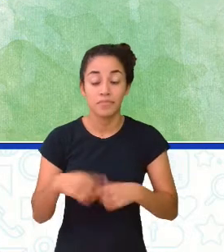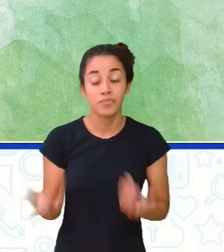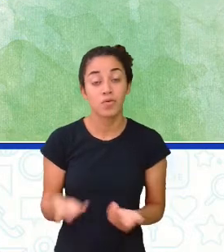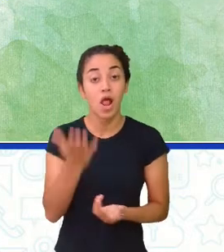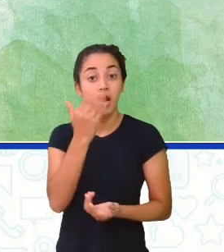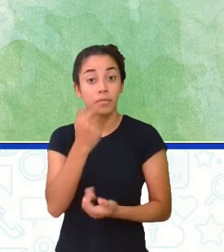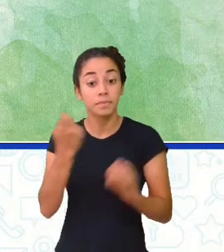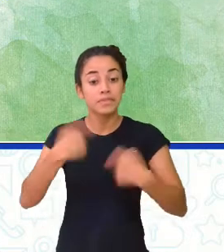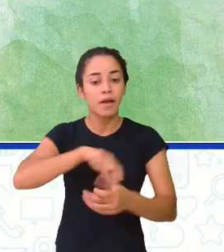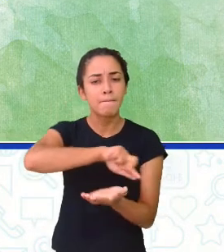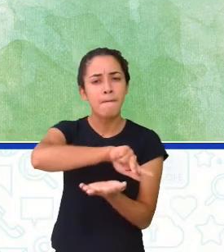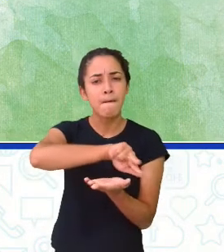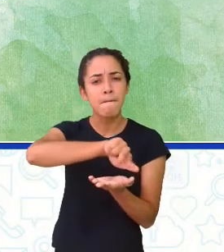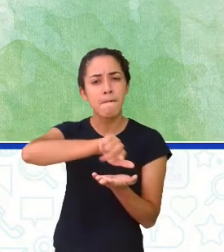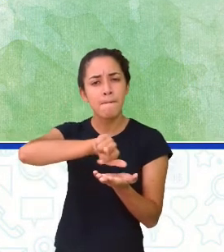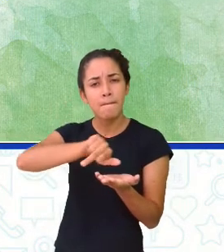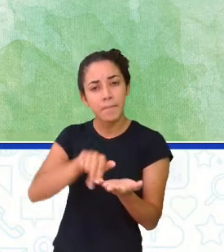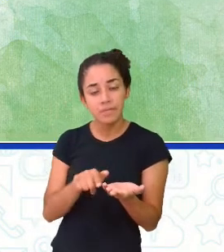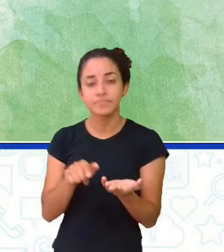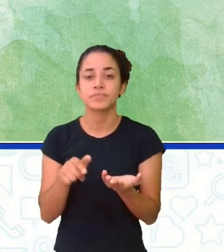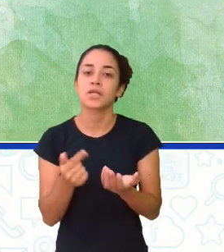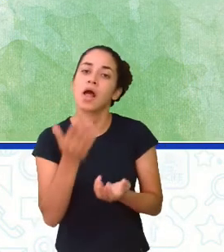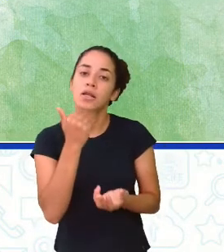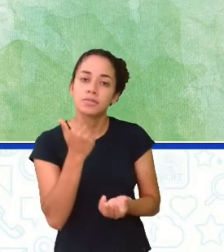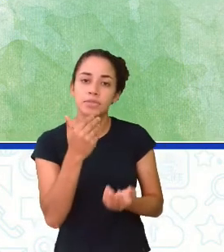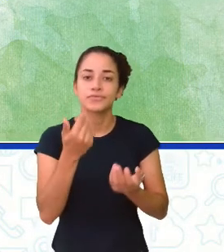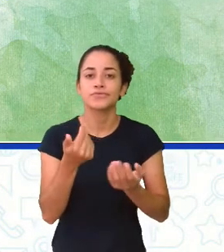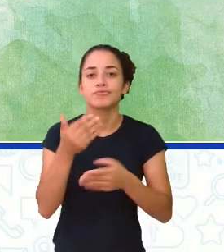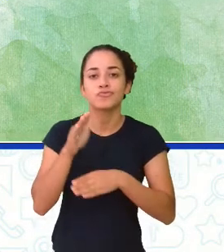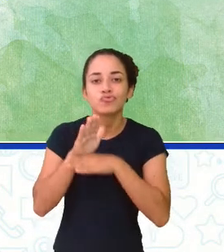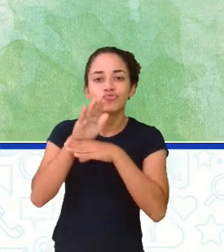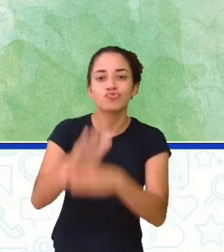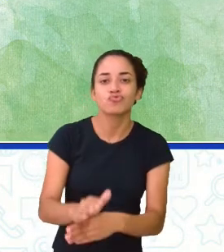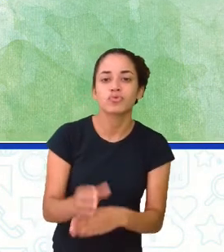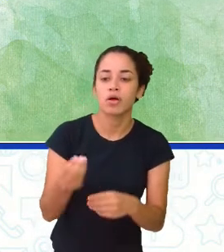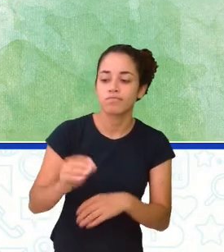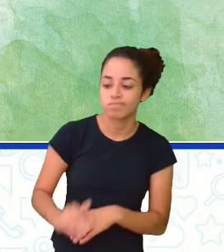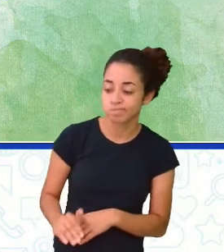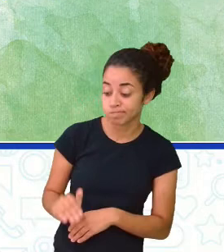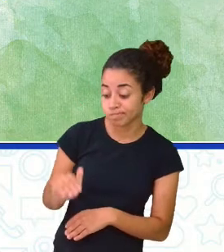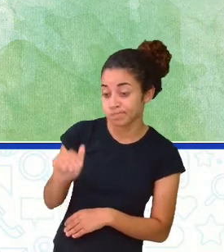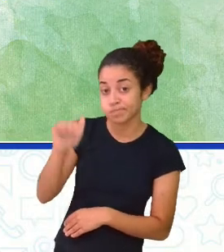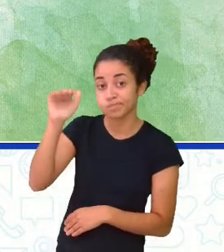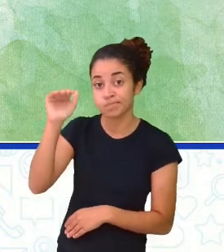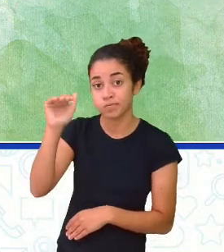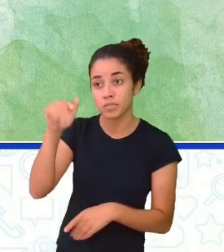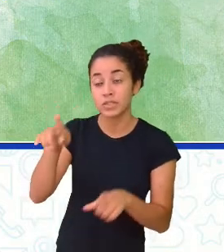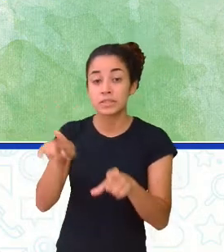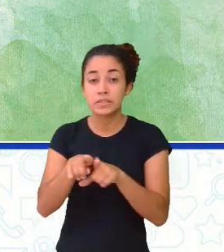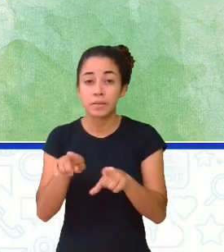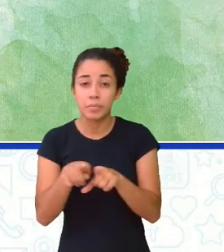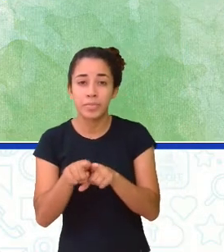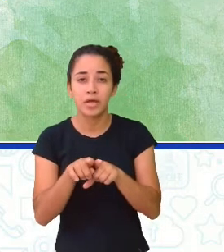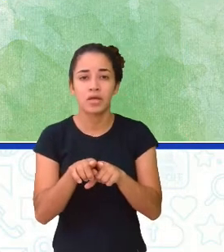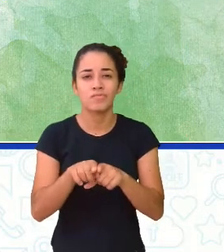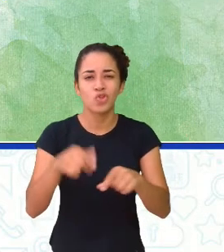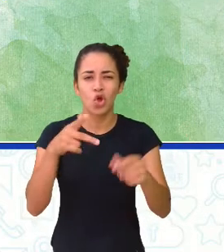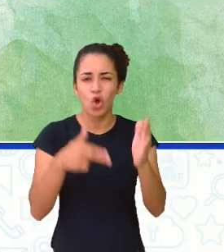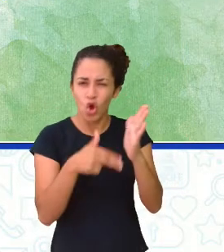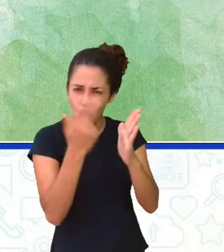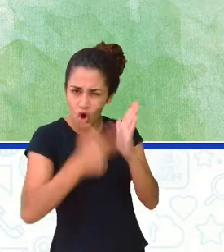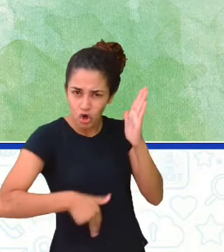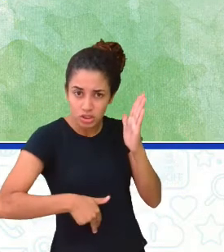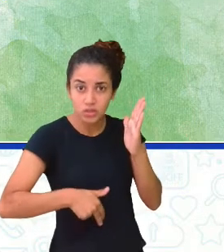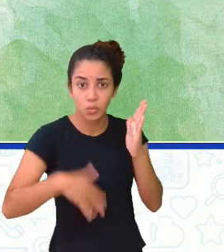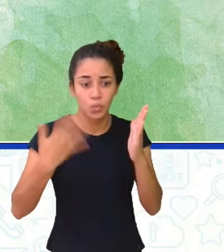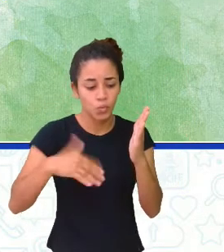estar variados. E esses alimentos também vão ajudar no crescimento, na reparação de perdas, na cicatrização e